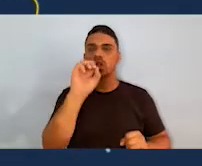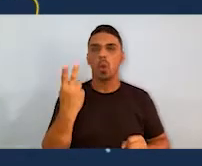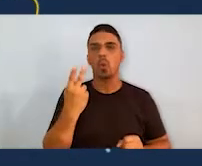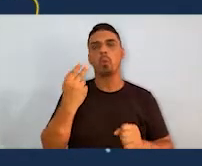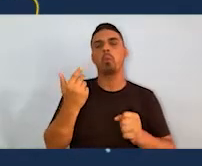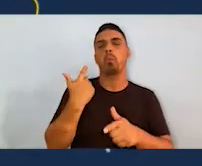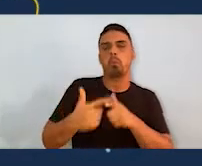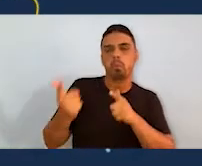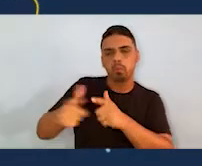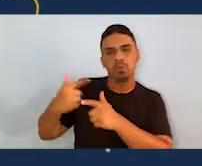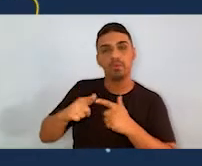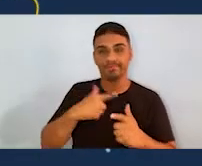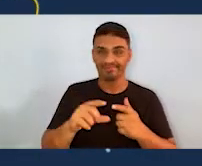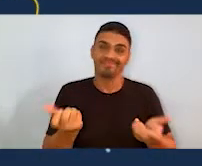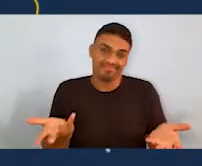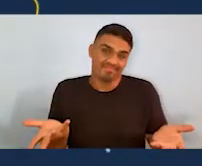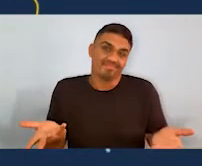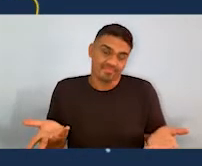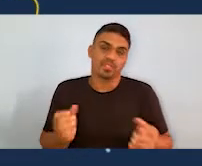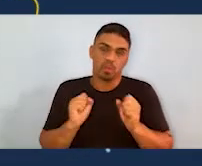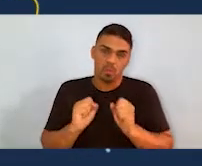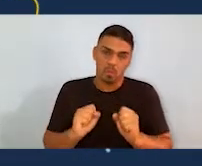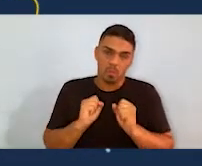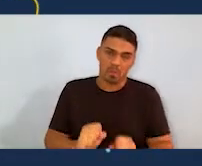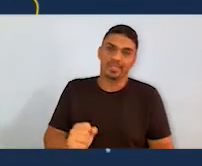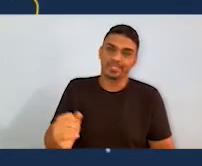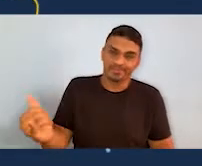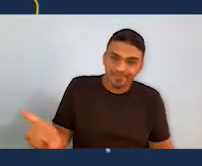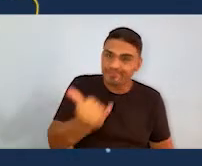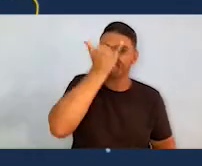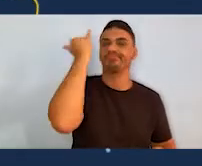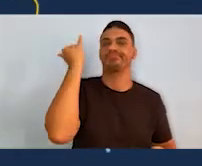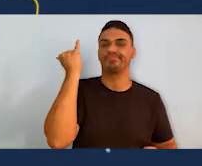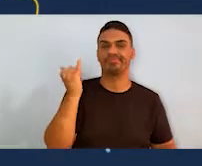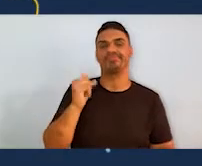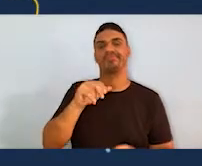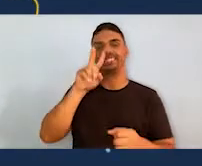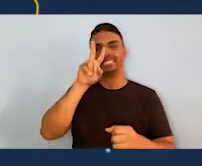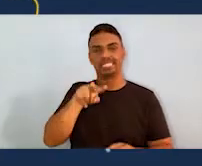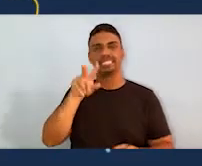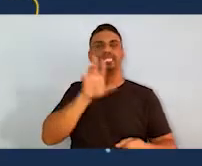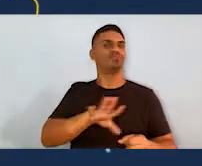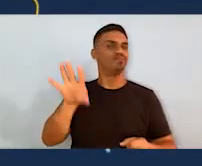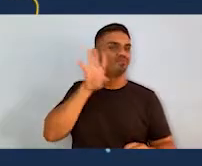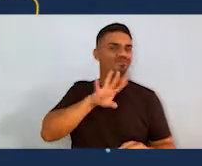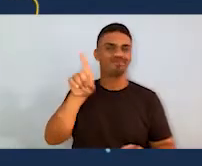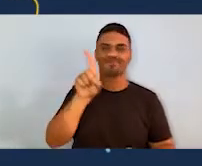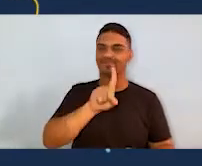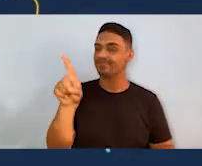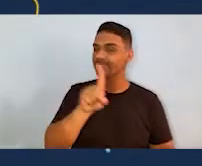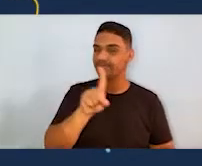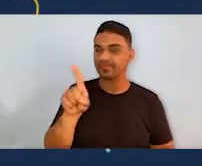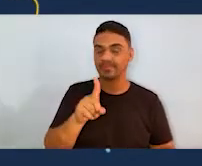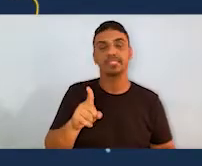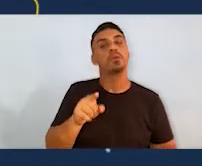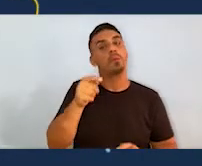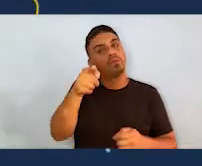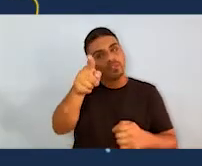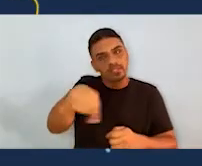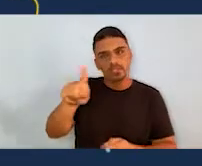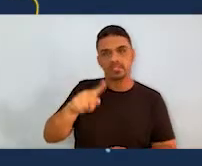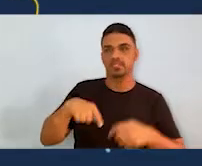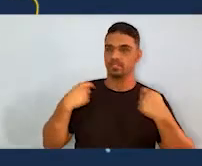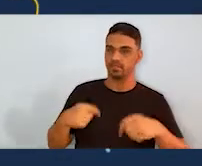usar. Então pode ser que dê muito ruim, pode não ficar legal. Então, cabe